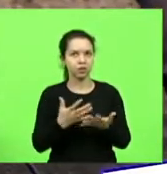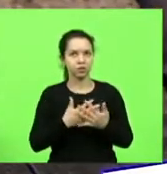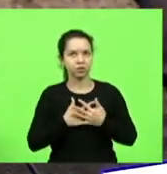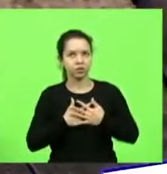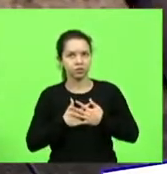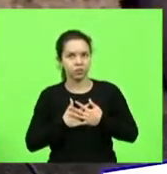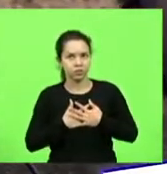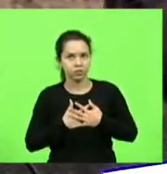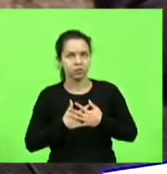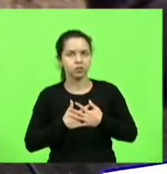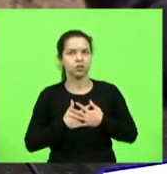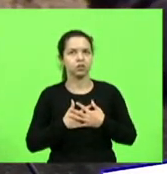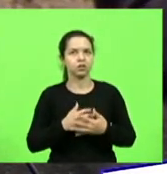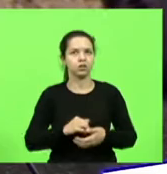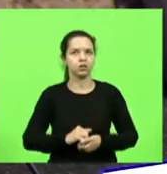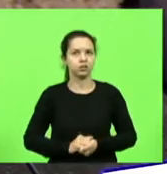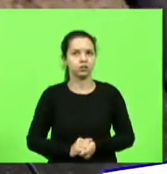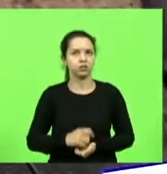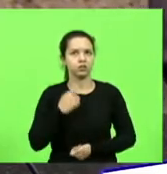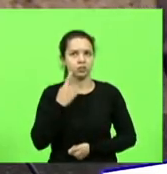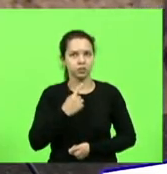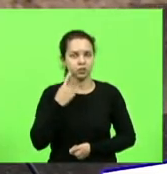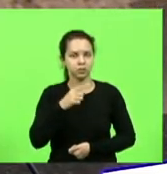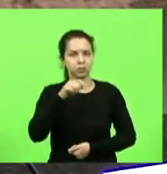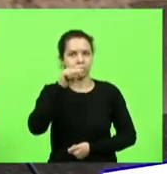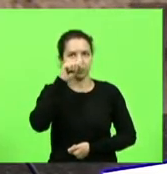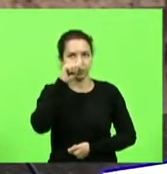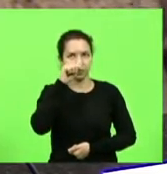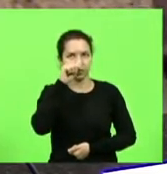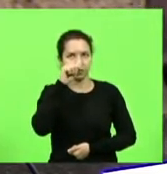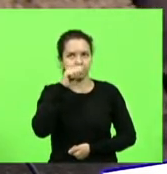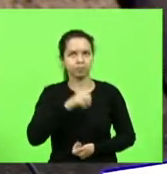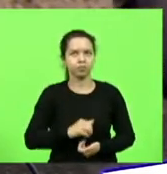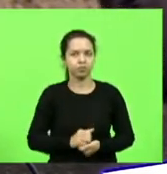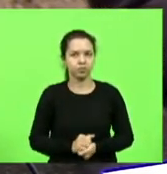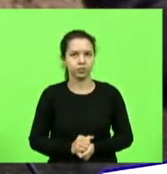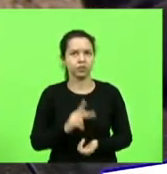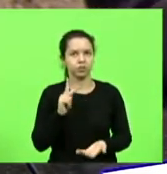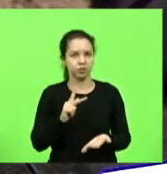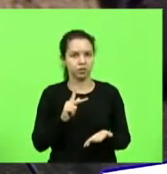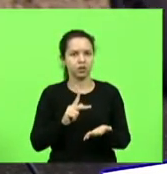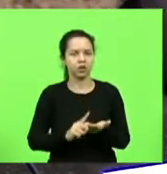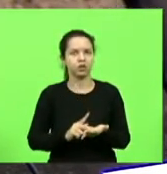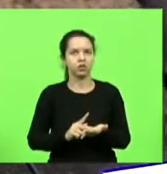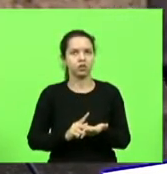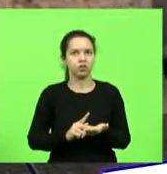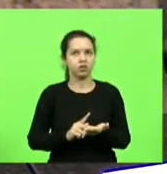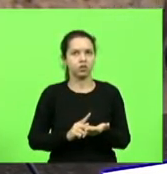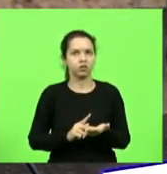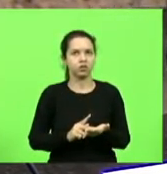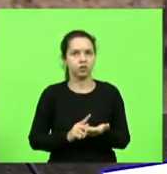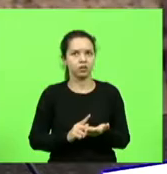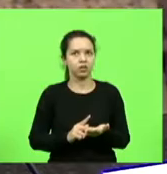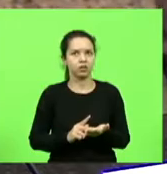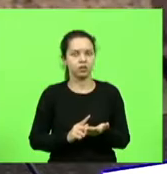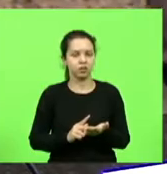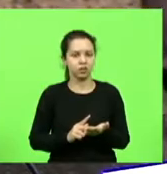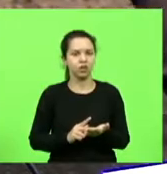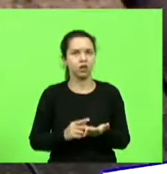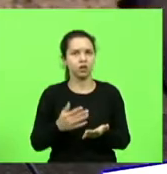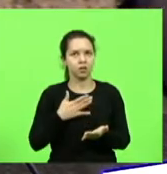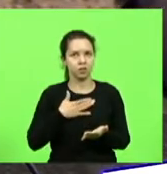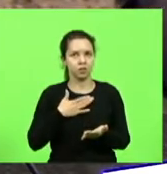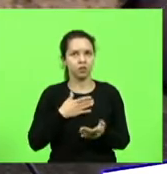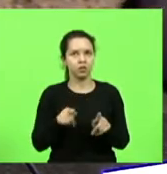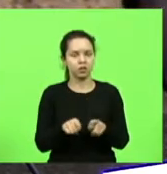solidarizar com meu colega João Amin, que, de fato, também a mim vieram alguns